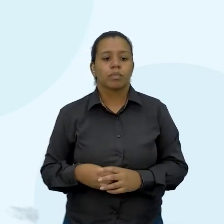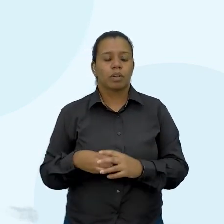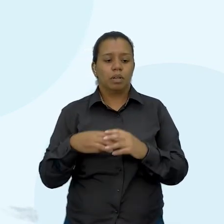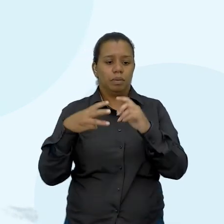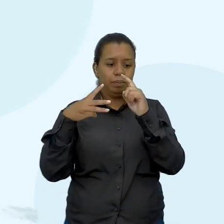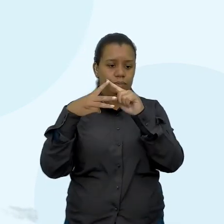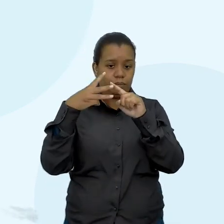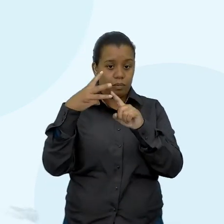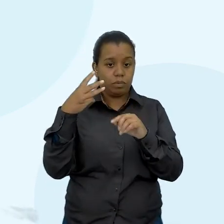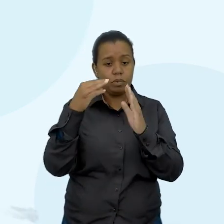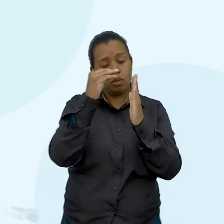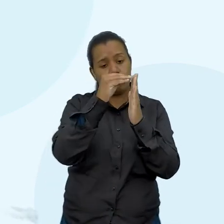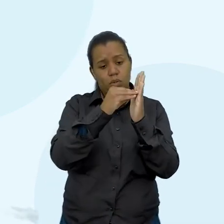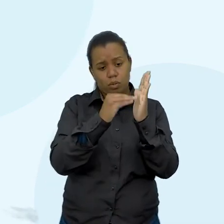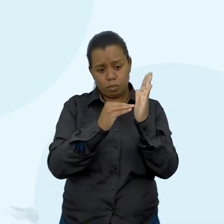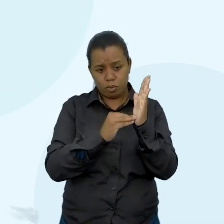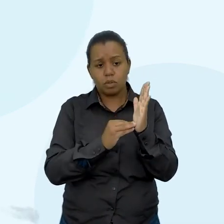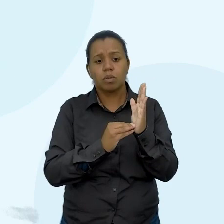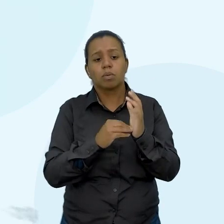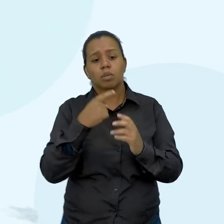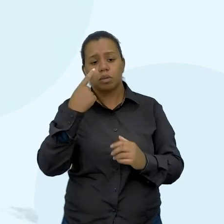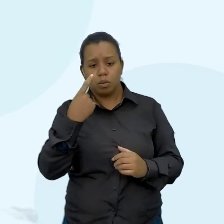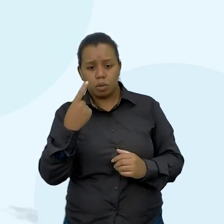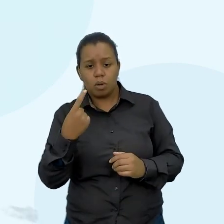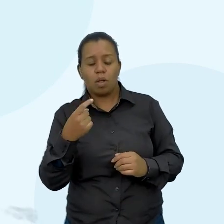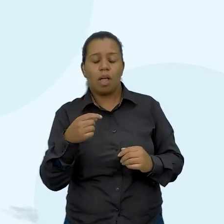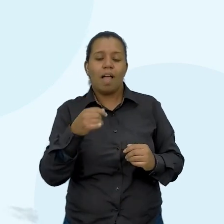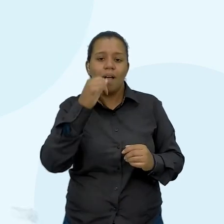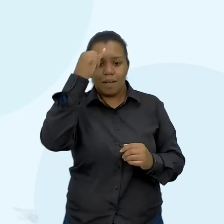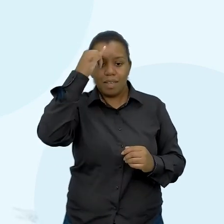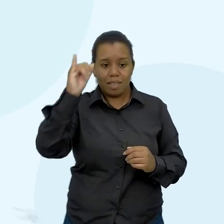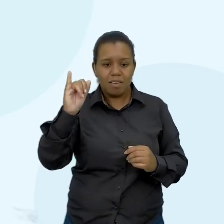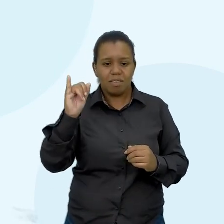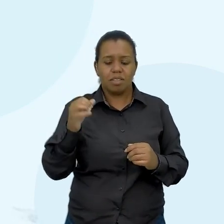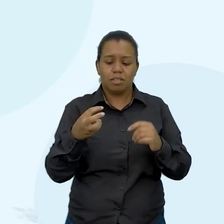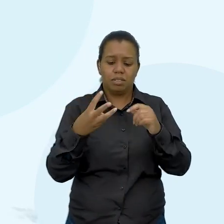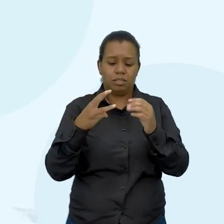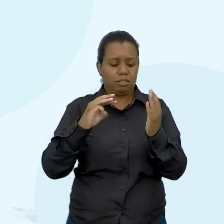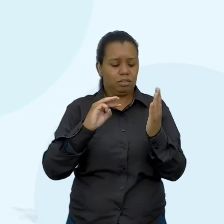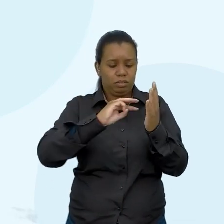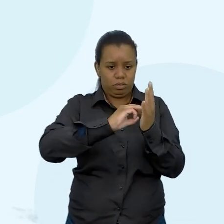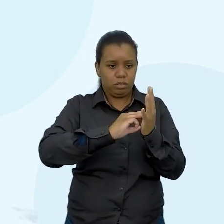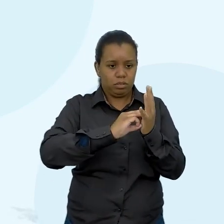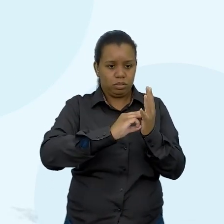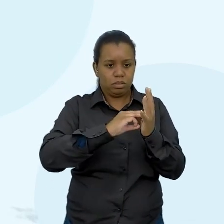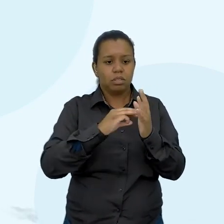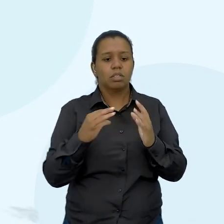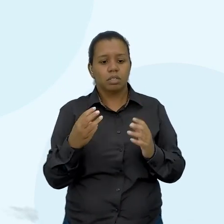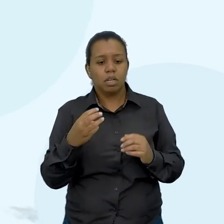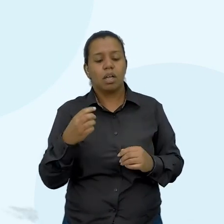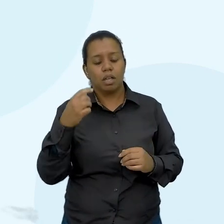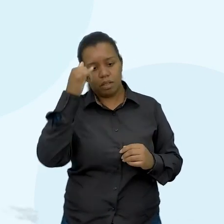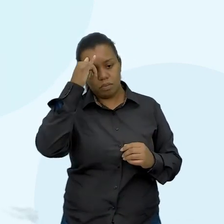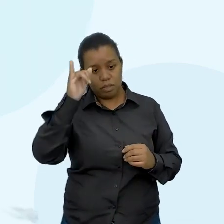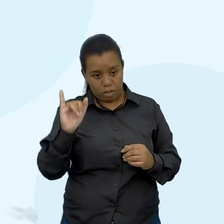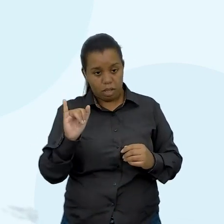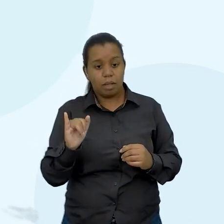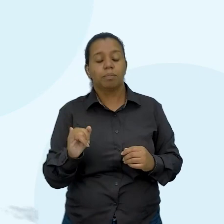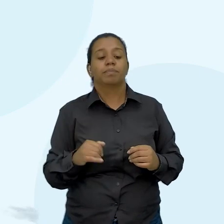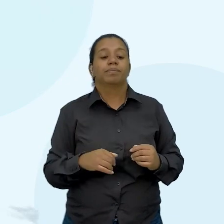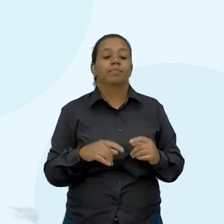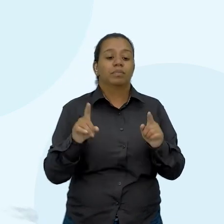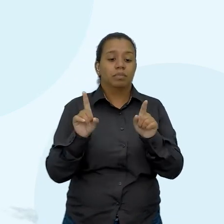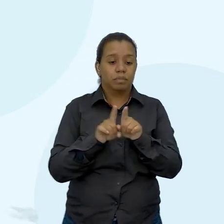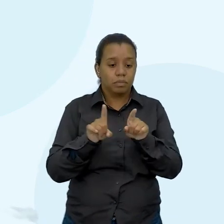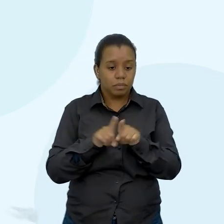que a gente deixa para vocês aí é evitar o uso de benjamins, porque pode ter corrente, fuga de corrente,